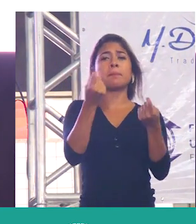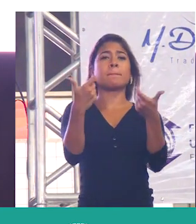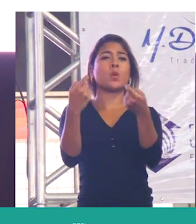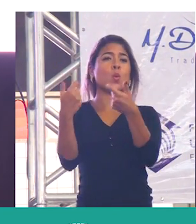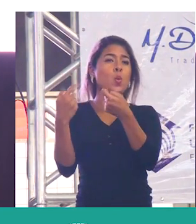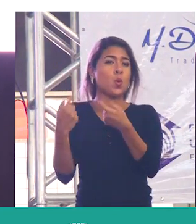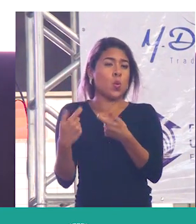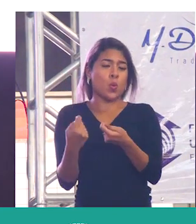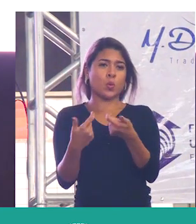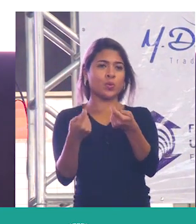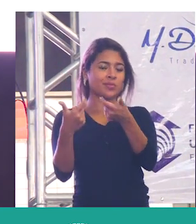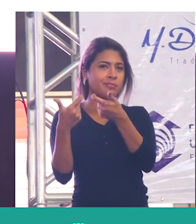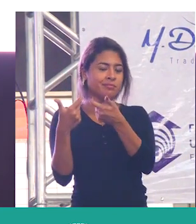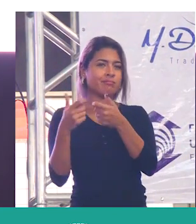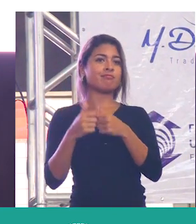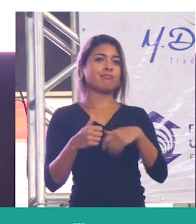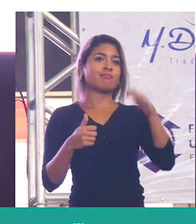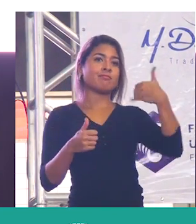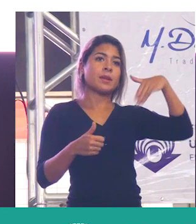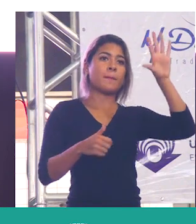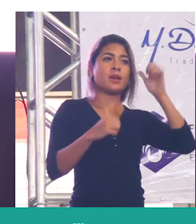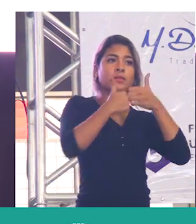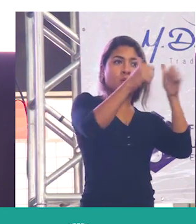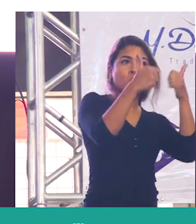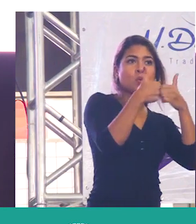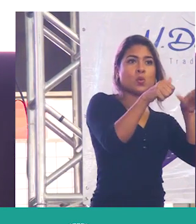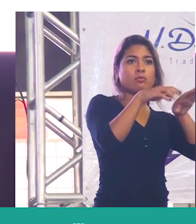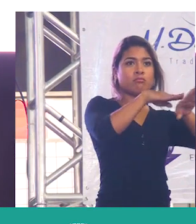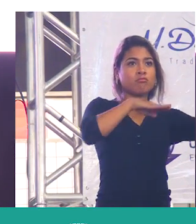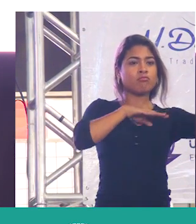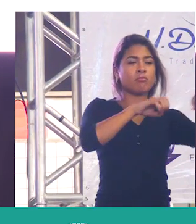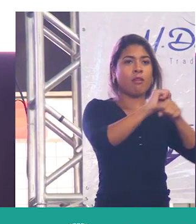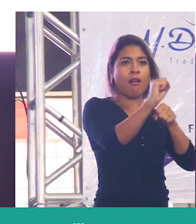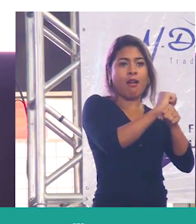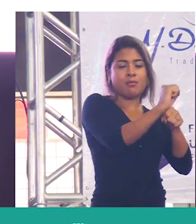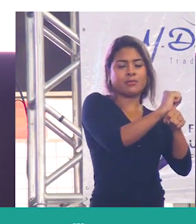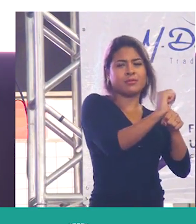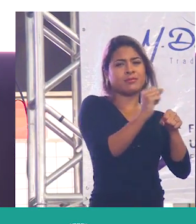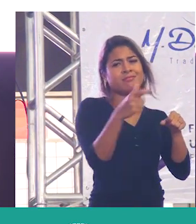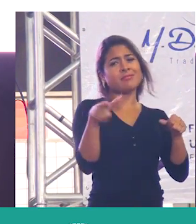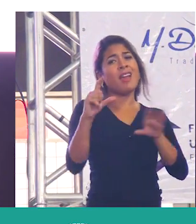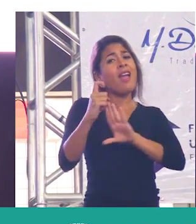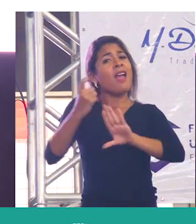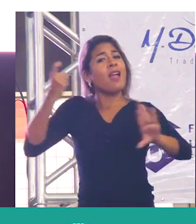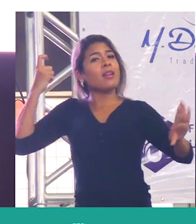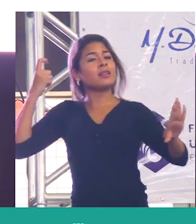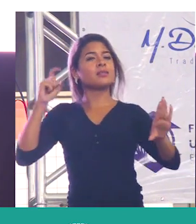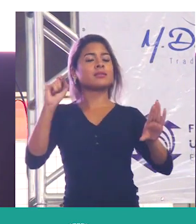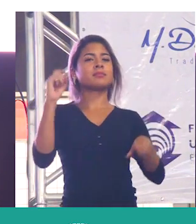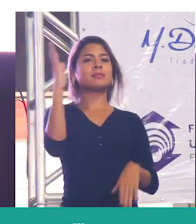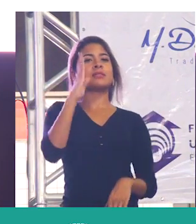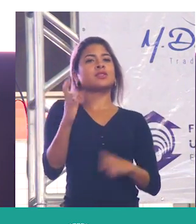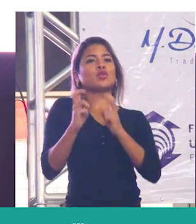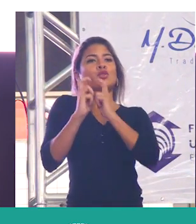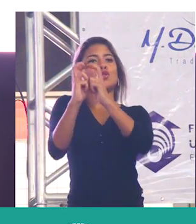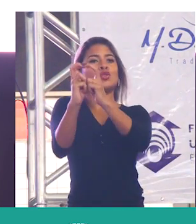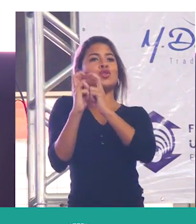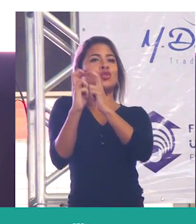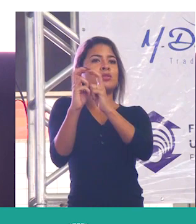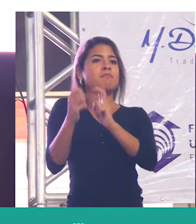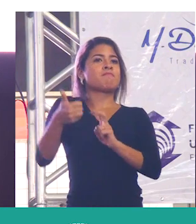às rodovias. O Brasil era um país, até JK governar, que ainda tinha uma